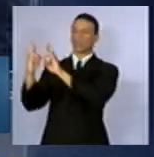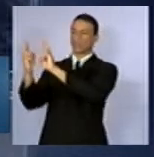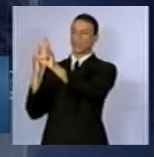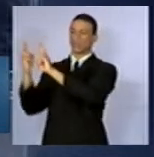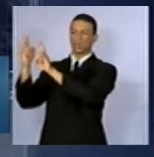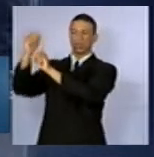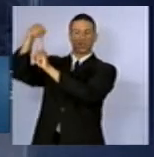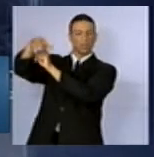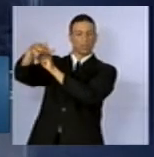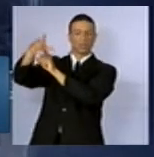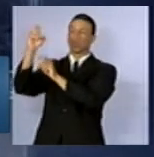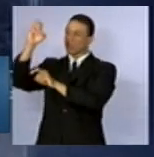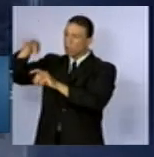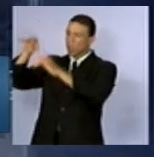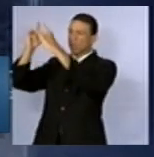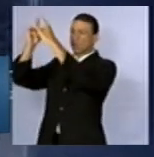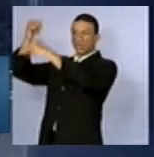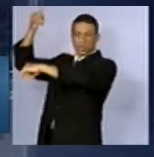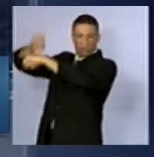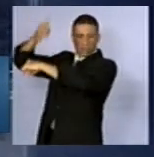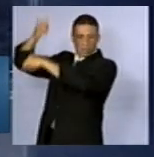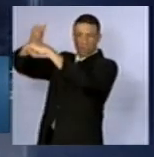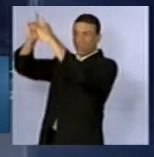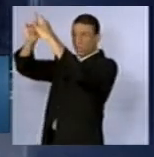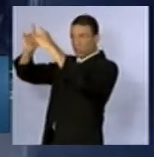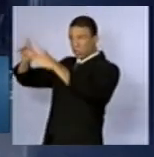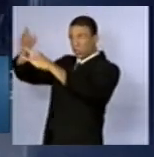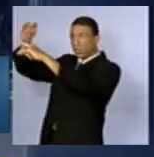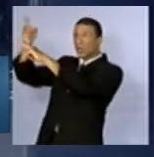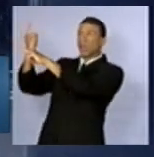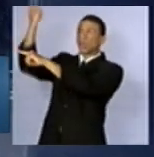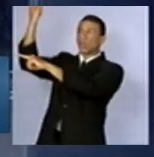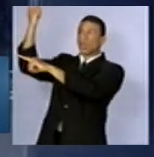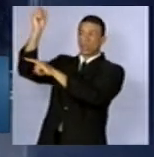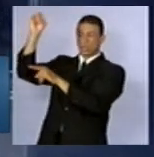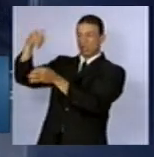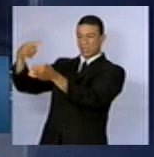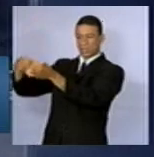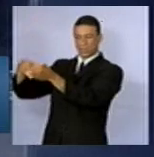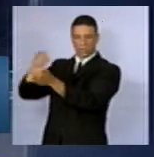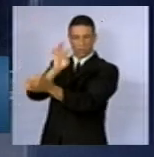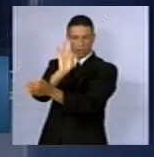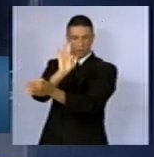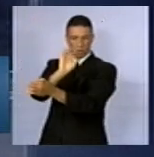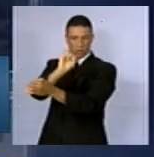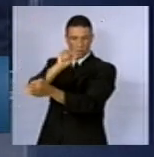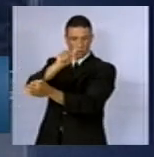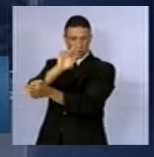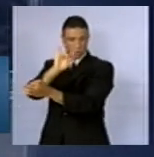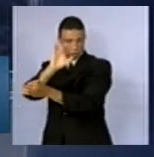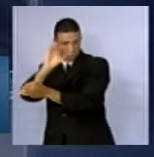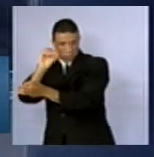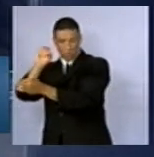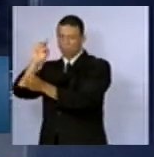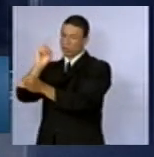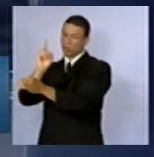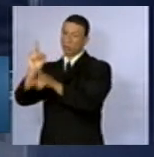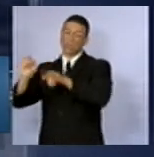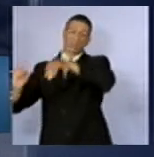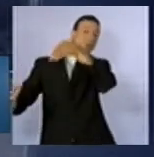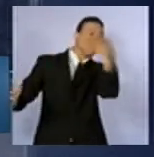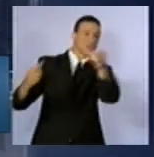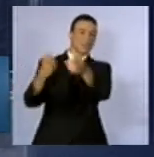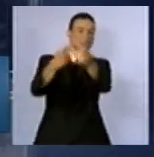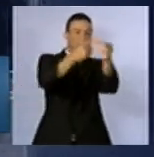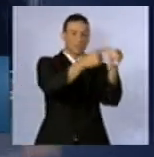distribuição é tudo aéreo não na cidade não Tóquio mas se você se afasta um pouco nas cidades pequenas é aéreo é cheio de fio